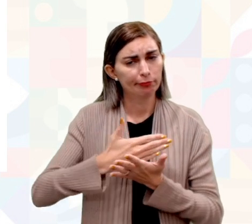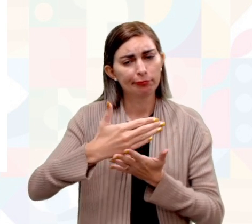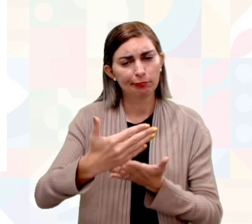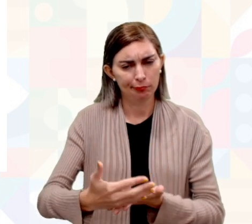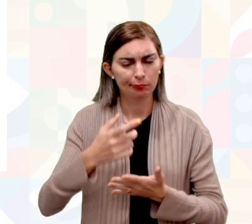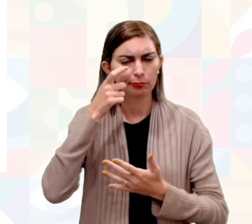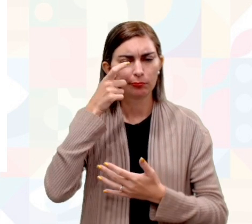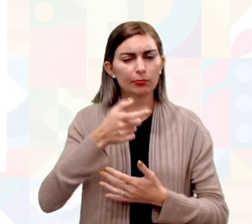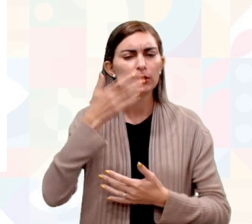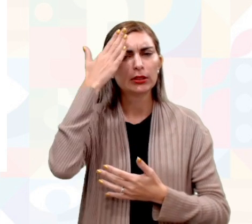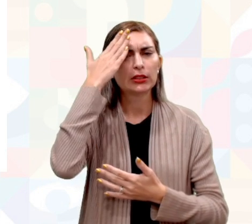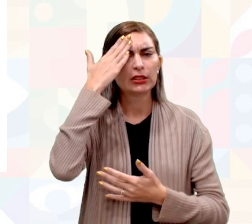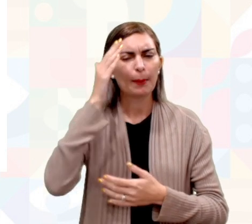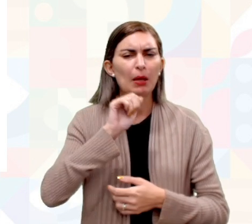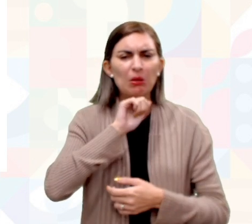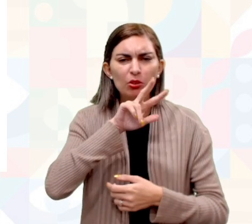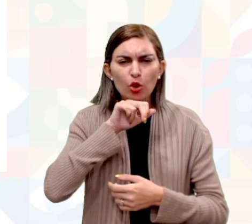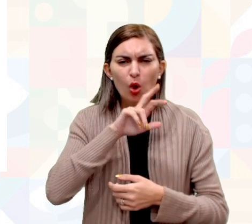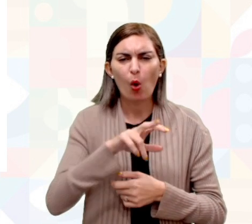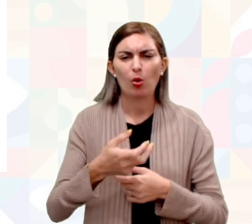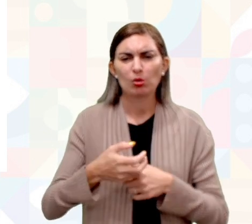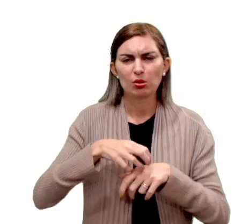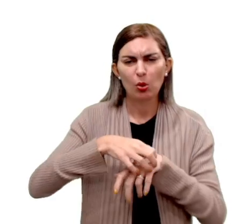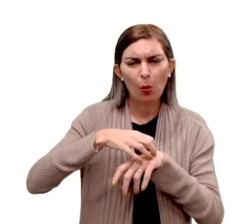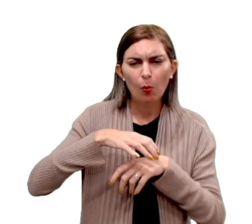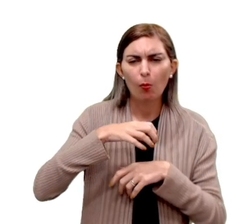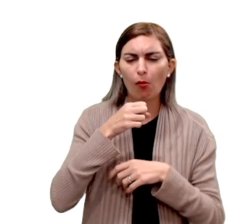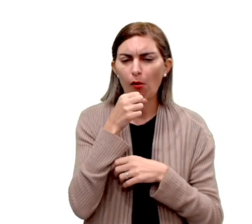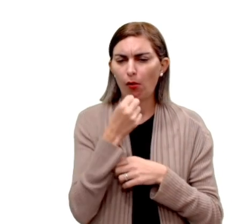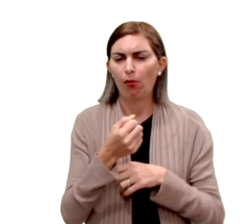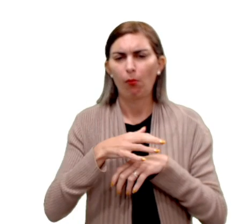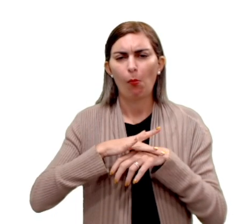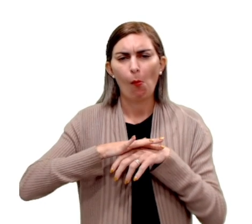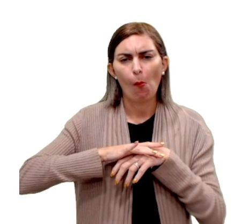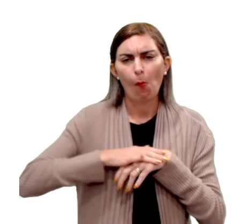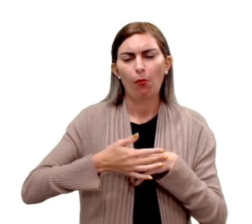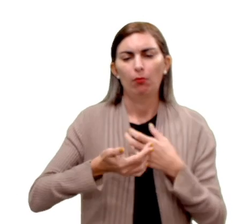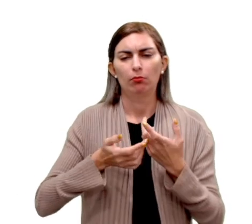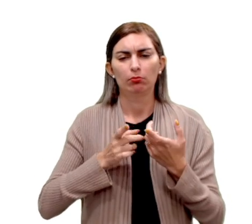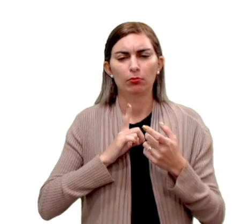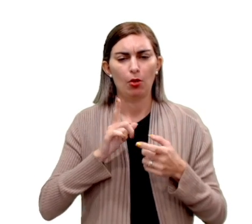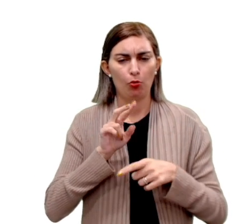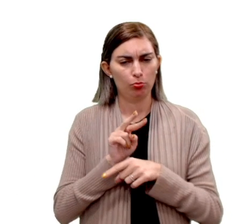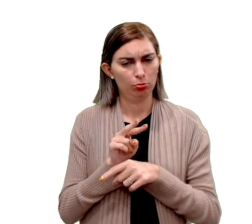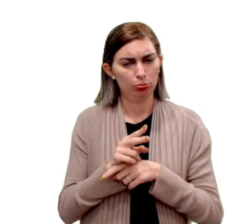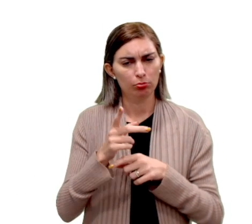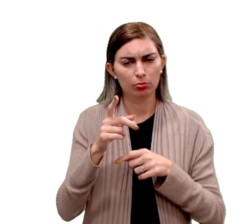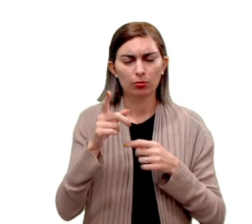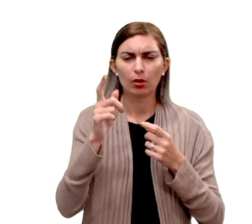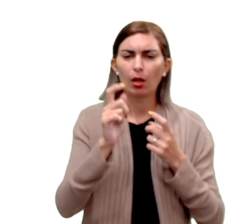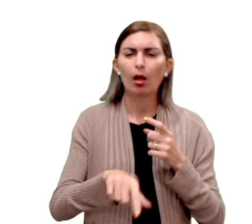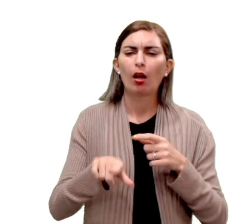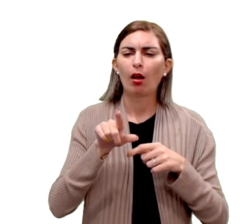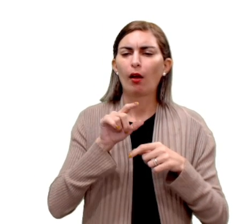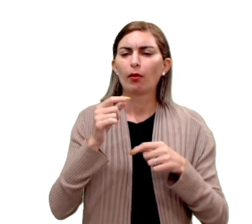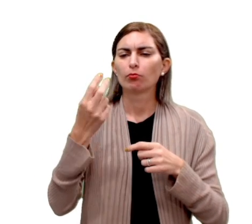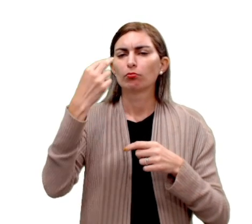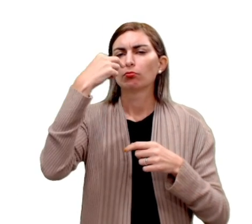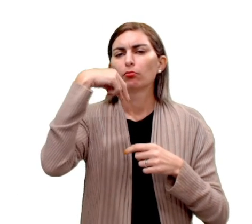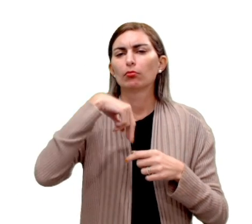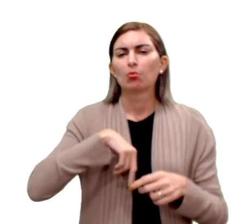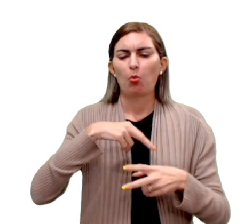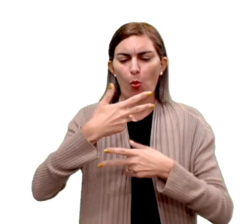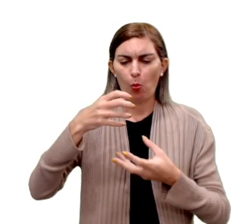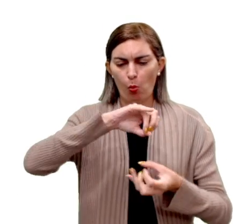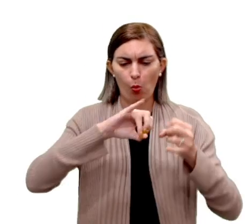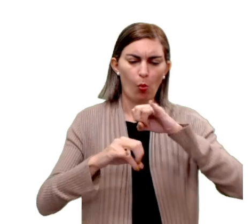que a gente saiba o que é uma intoxicação. De acordo com a Fundação Oswaldo Cruz, a intoxicação é a introdução de uma